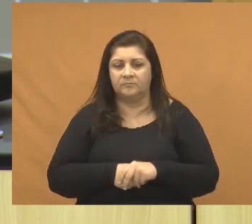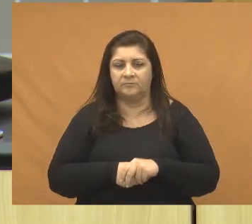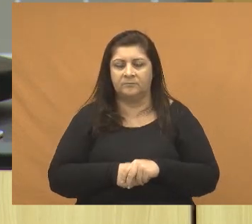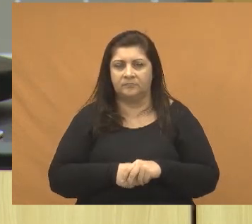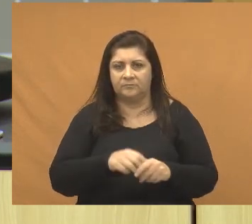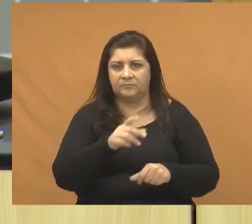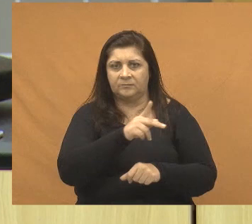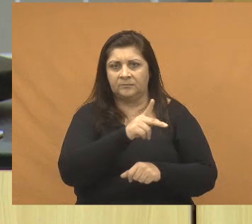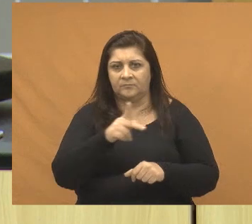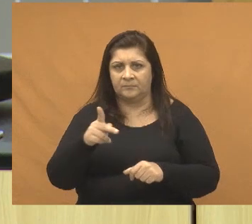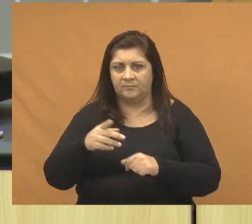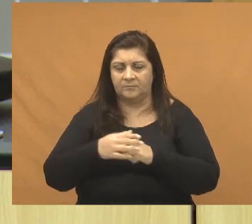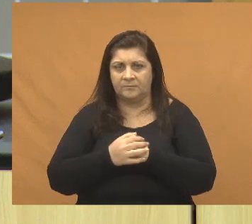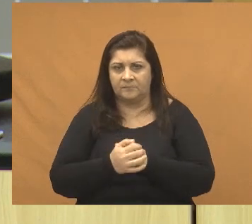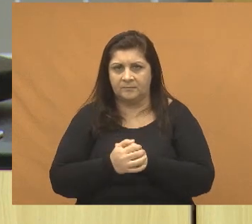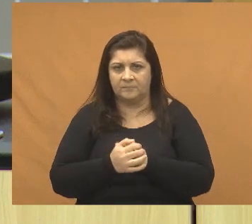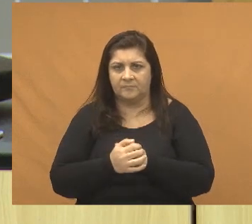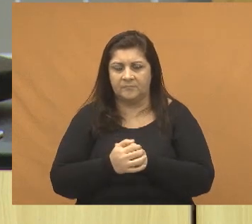dessa casa.